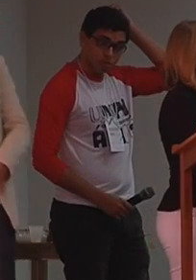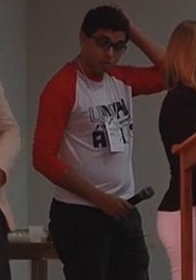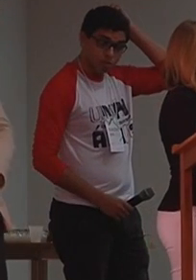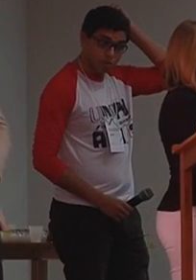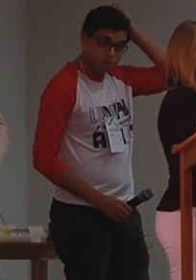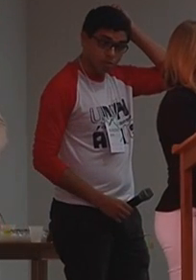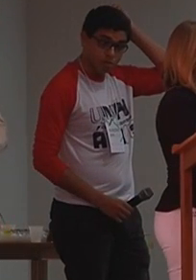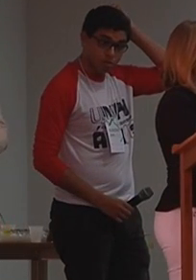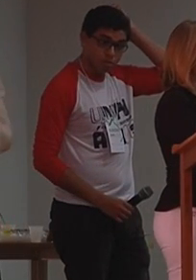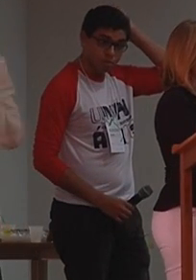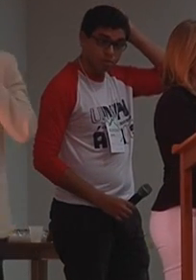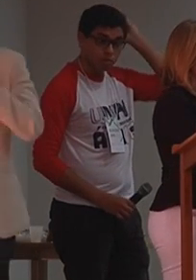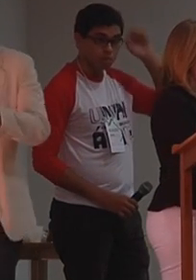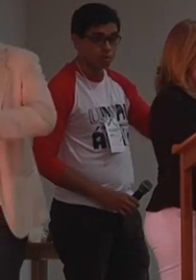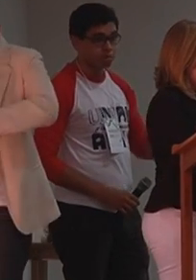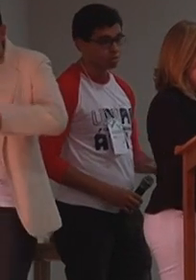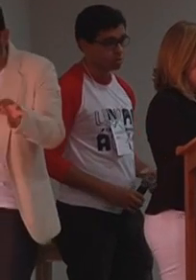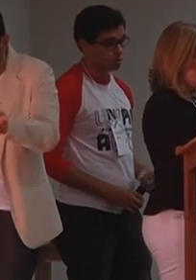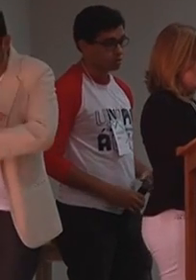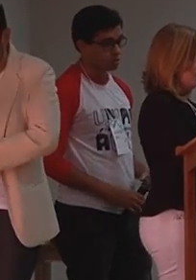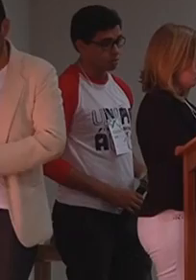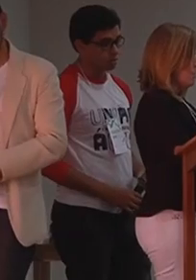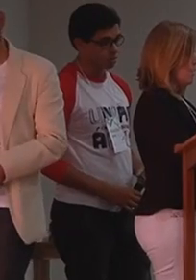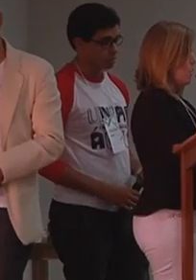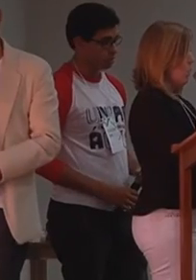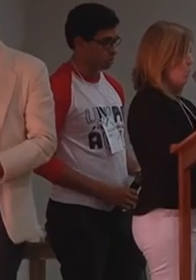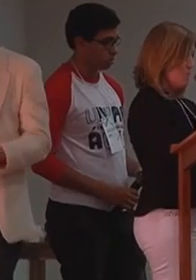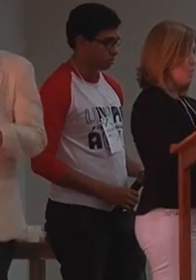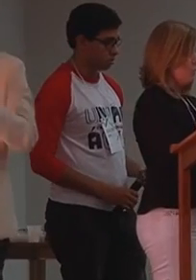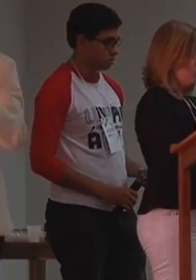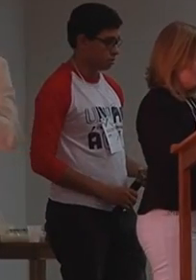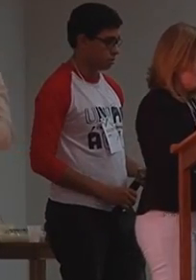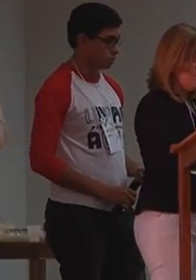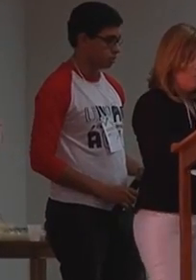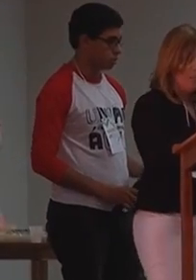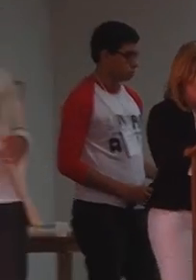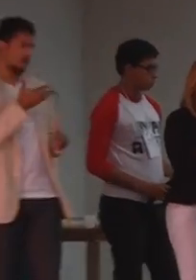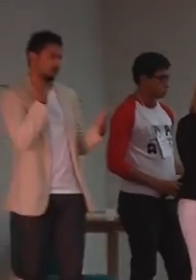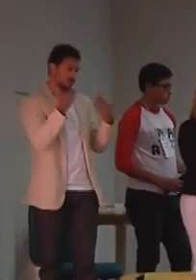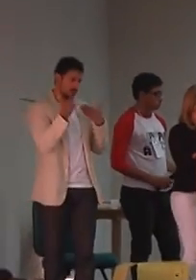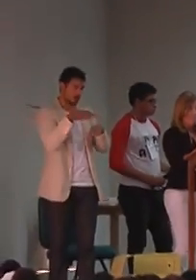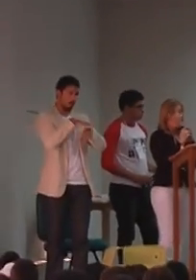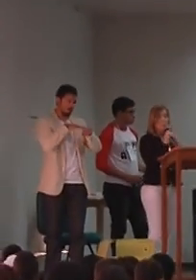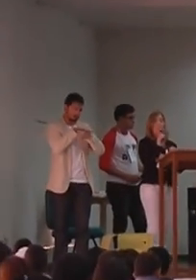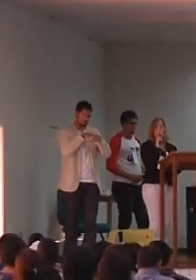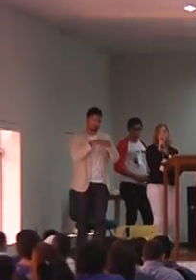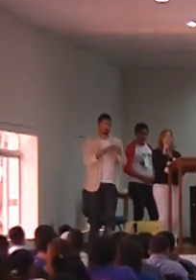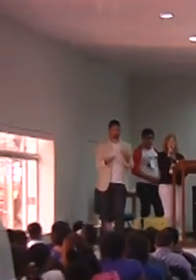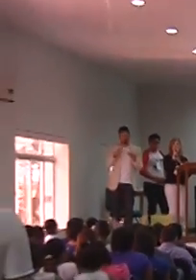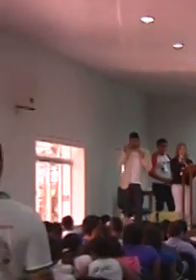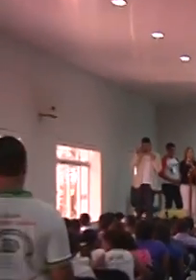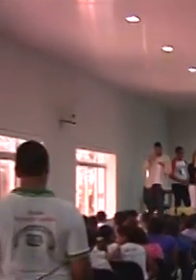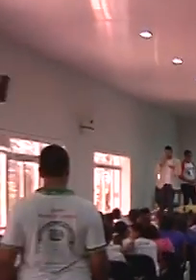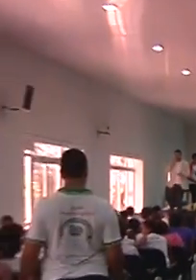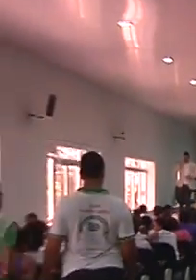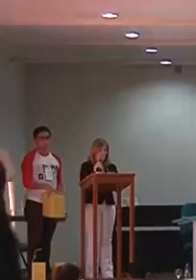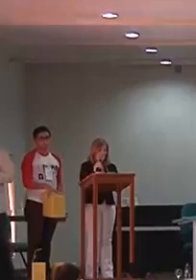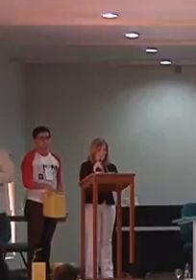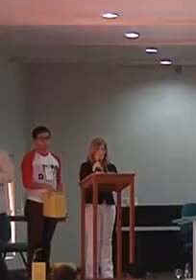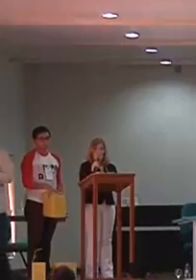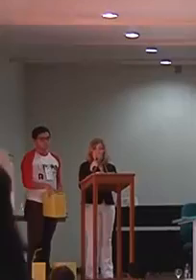dar a sugestão no intervalo, a gente vai conversar com a comissão, tá bem? Obrigada. 5 minutos de